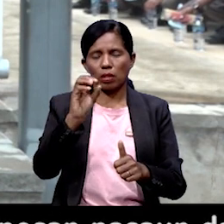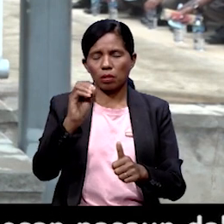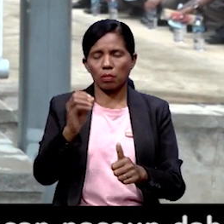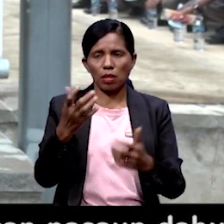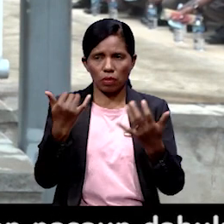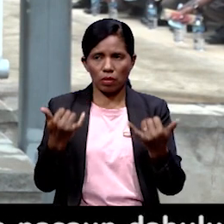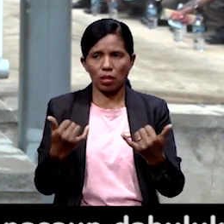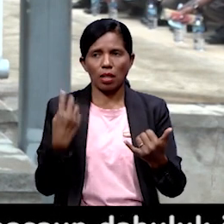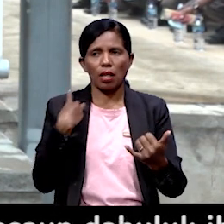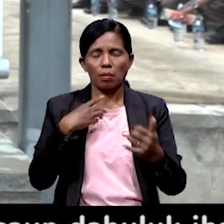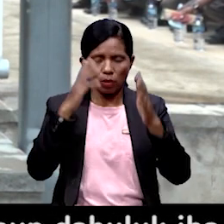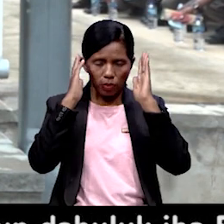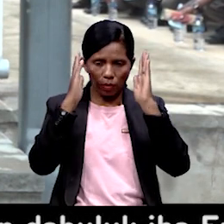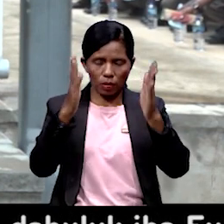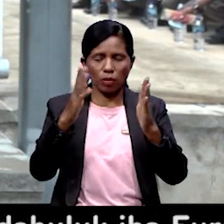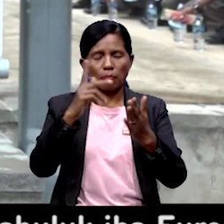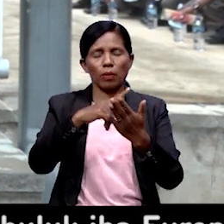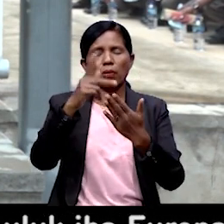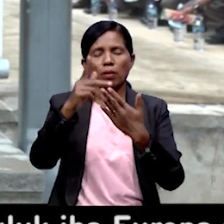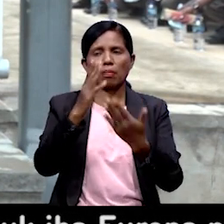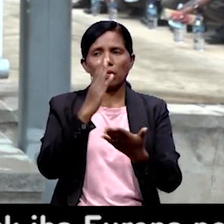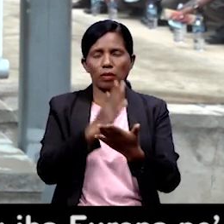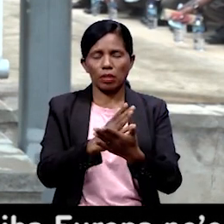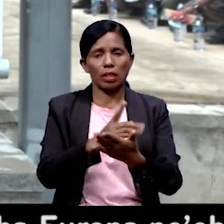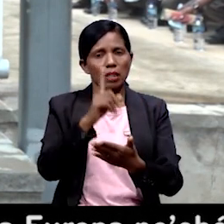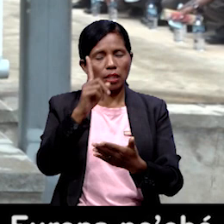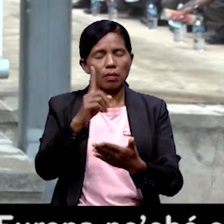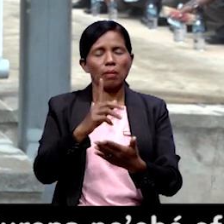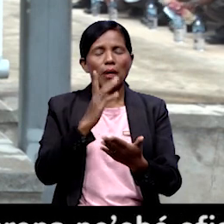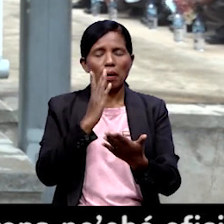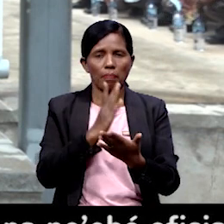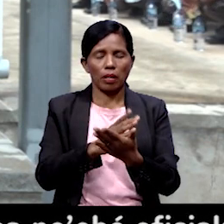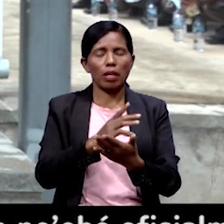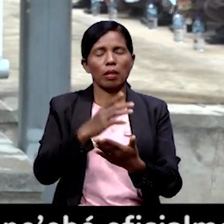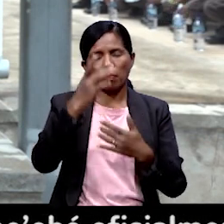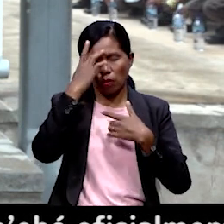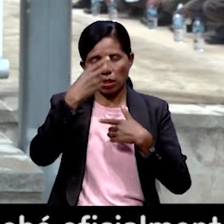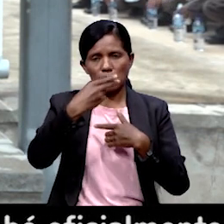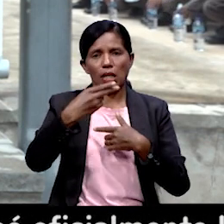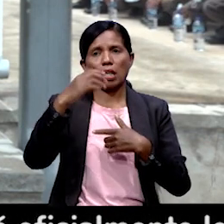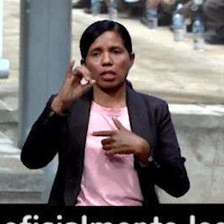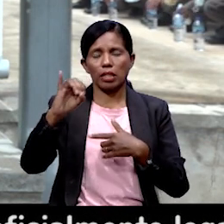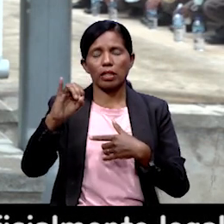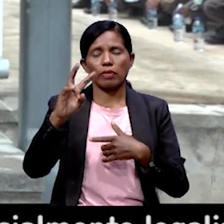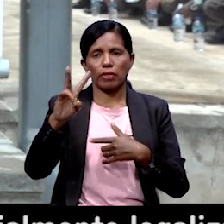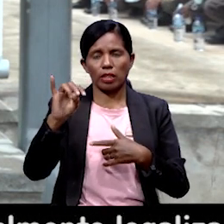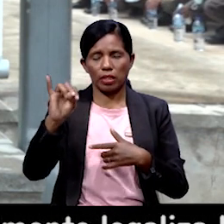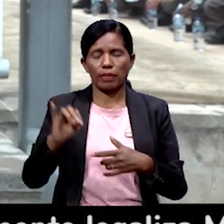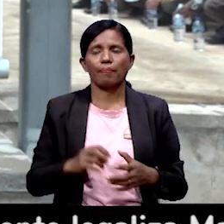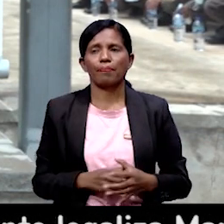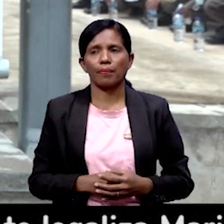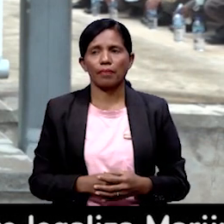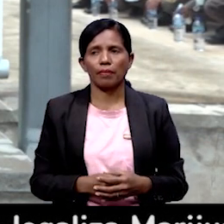wa programa prevenção e da maka prevenção a HIV sida e a prevenção oi ita faiba